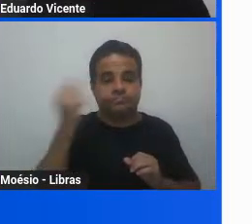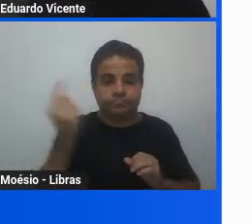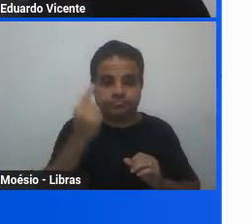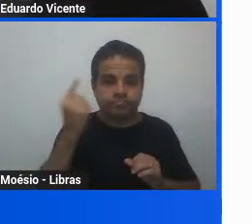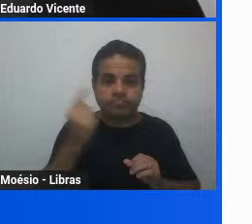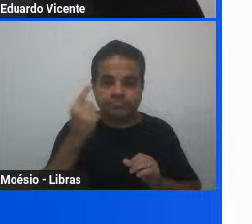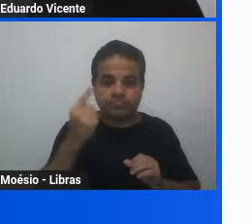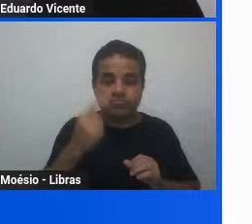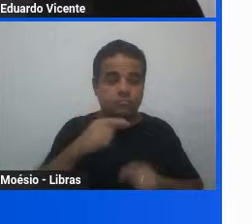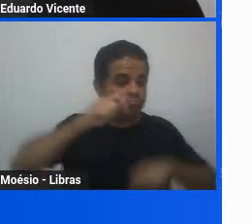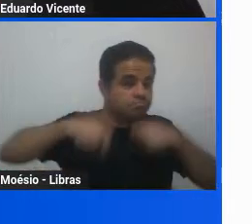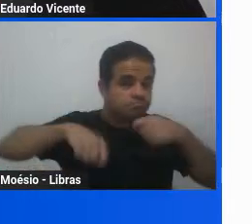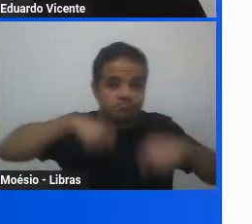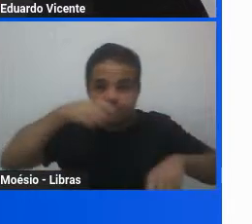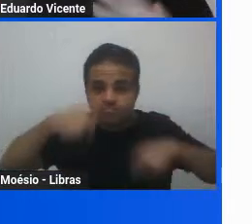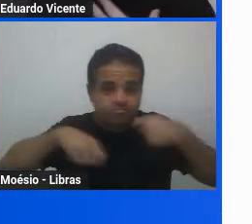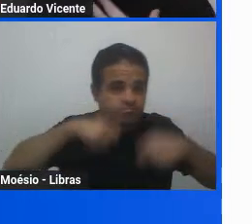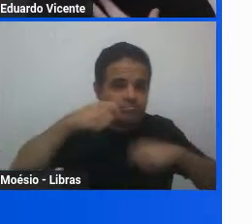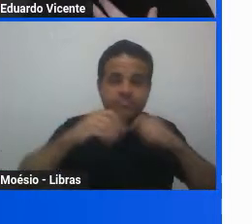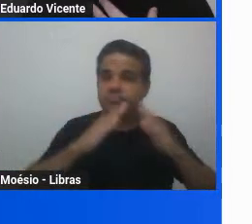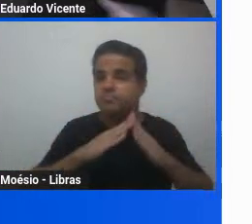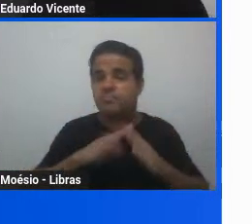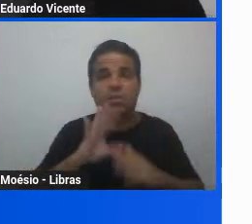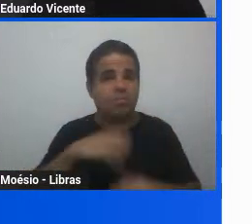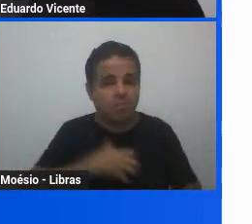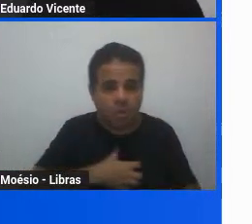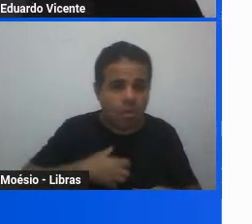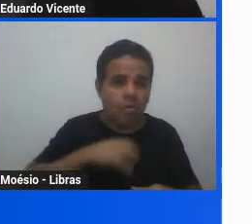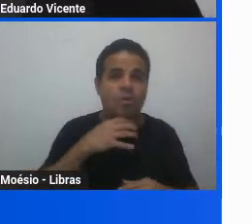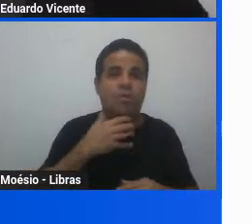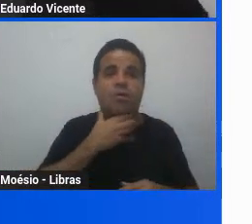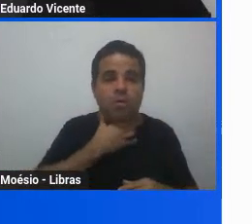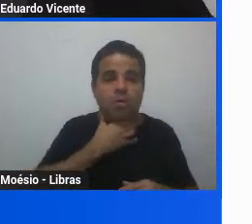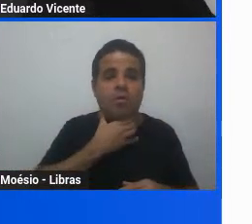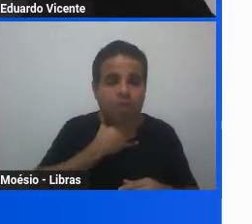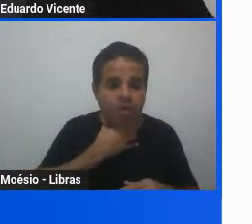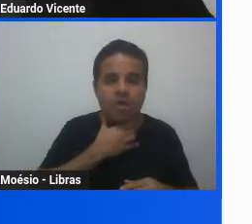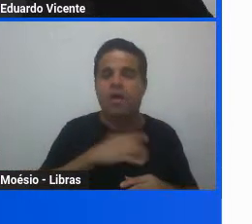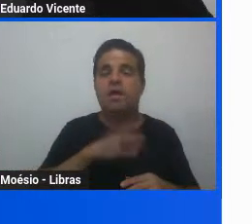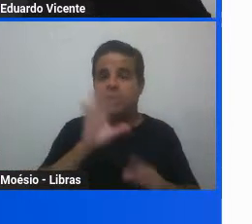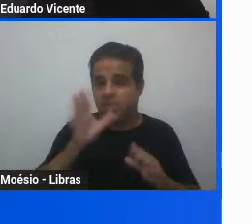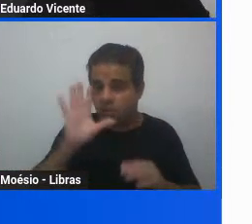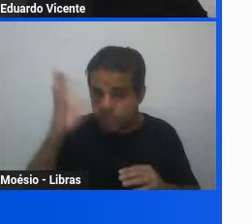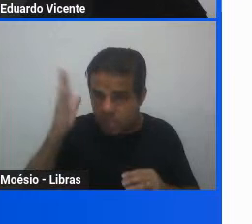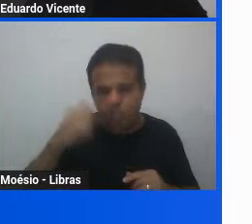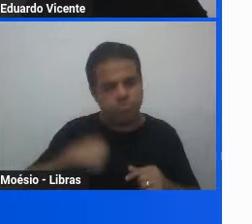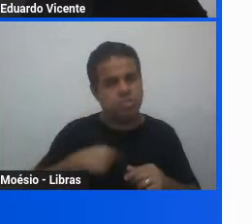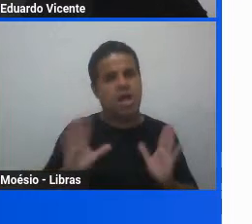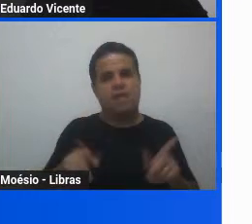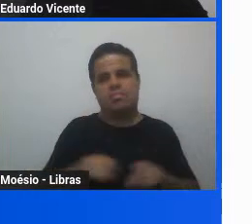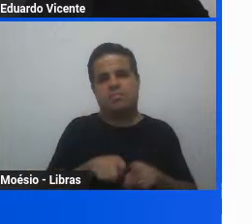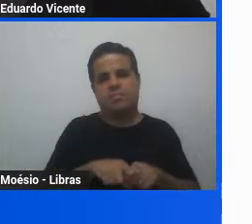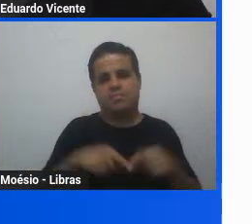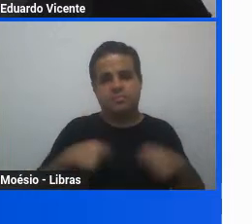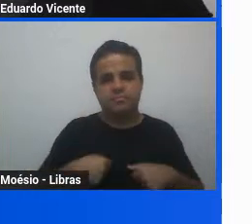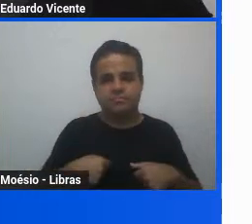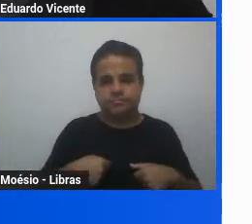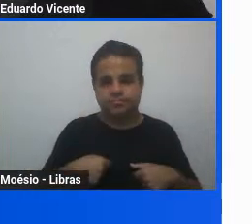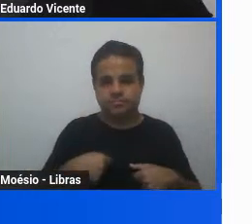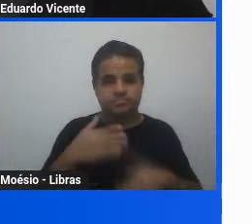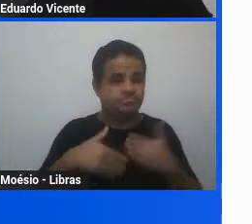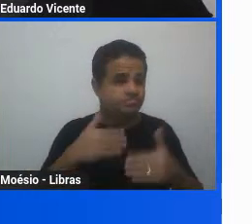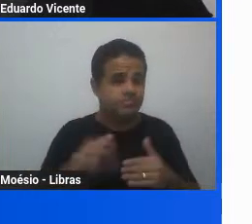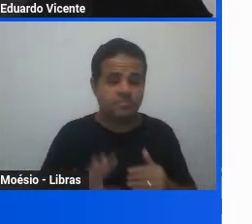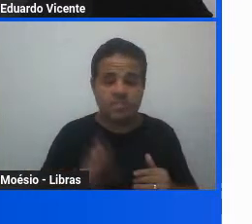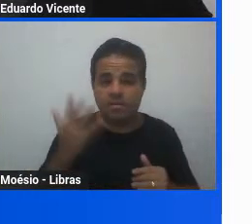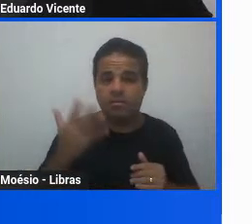estou me alimentando em casa, engasguei, estou sozinho. Isso já aconteceu contigo? Comigo também, né? Mas às vezes que aconteceu